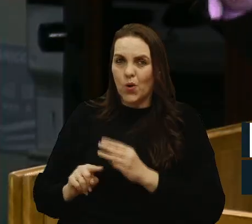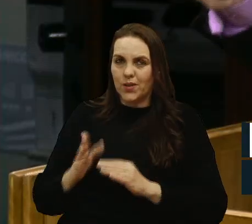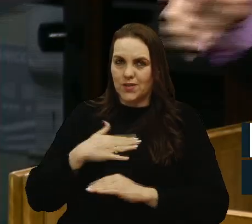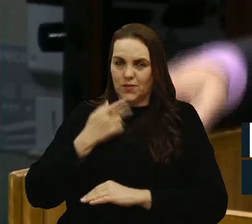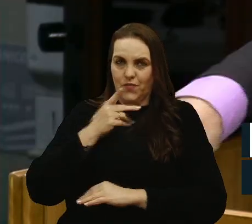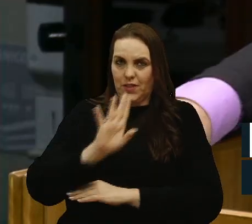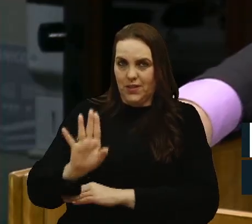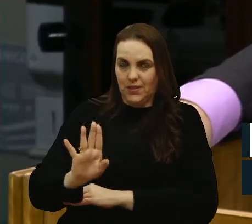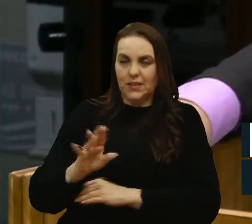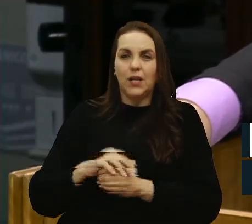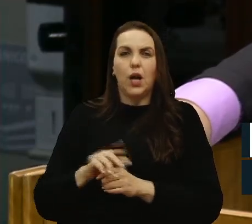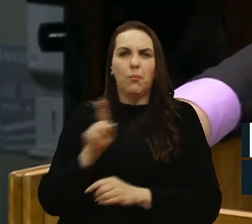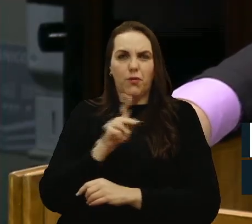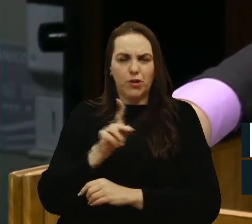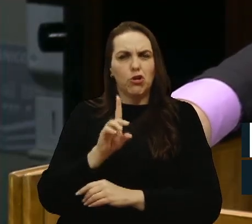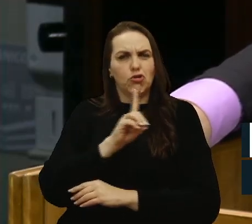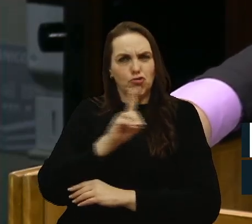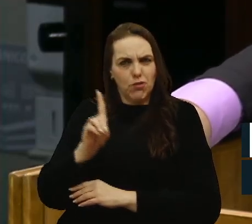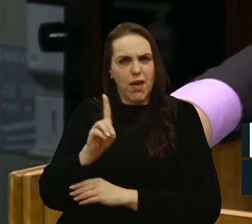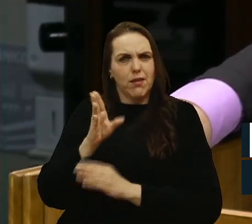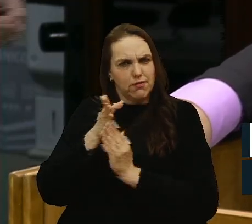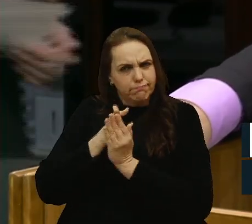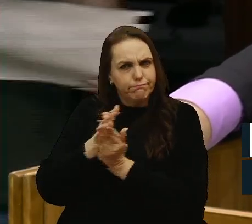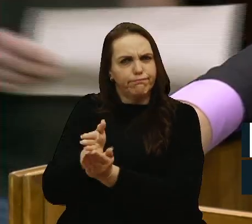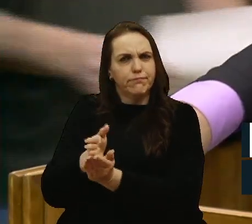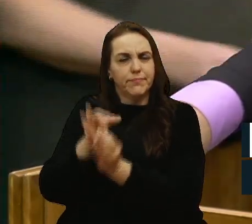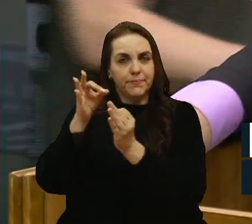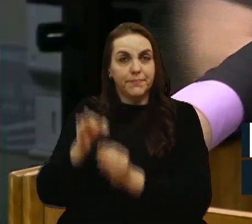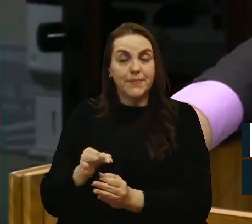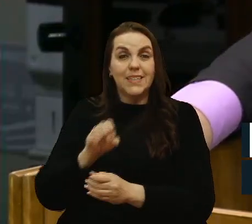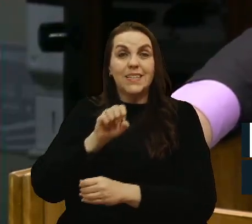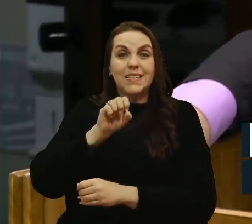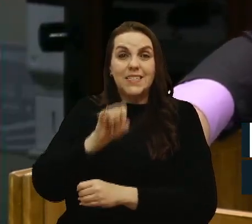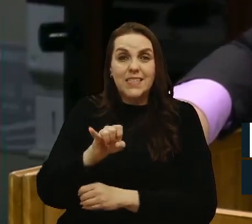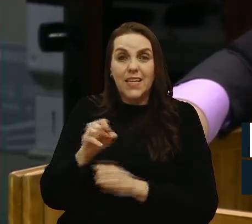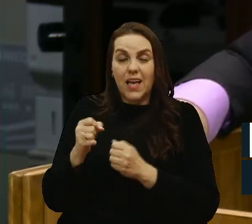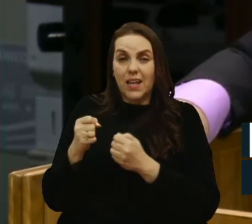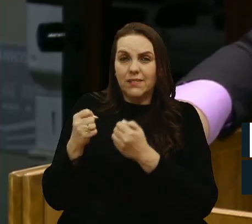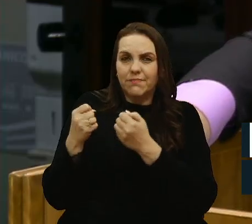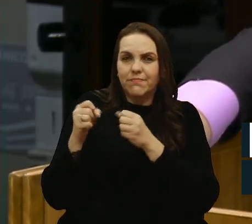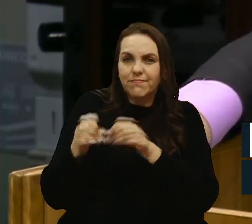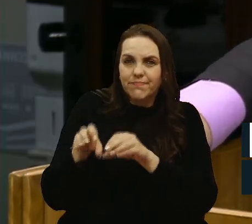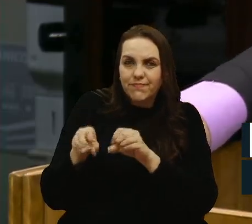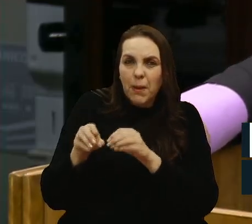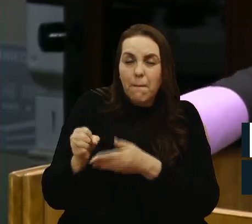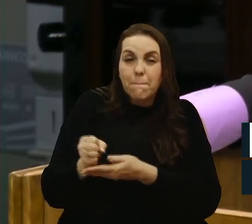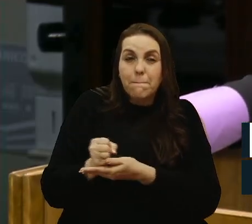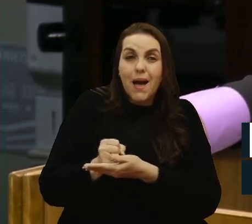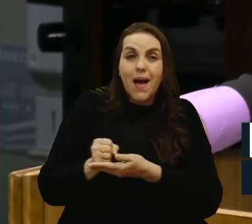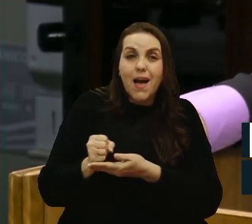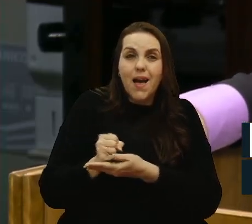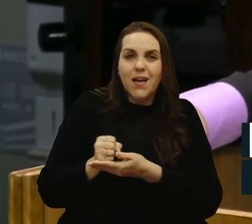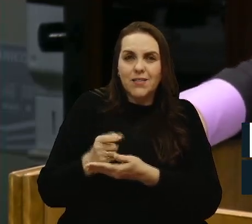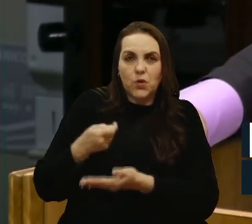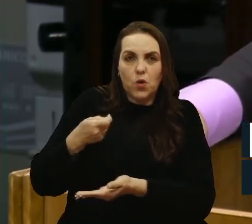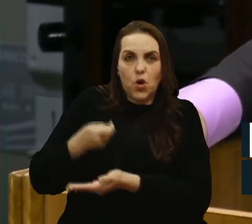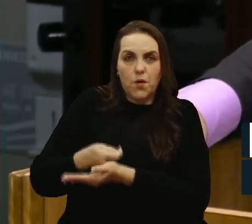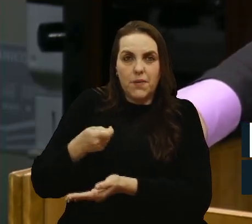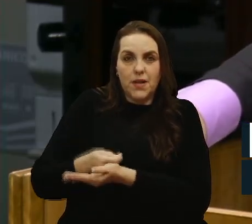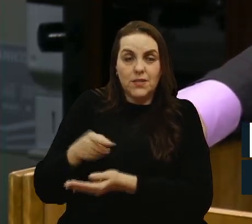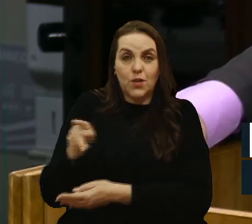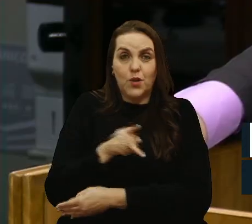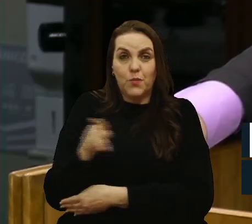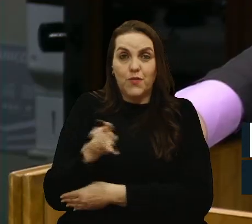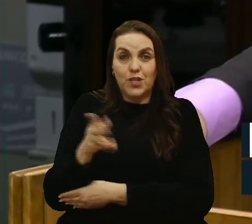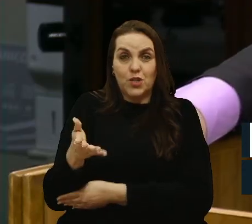muito ferrenha, se ela conseguir desempenhar o básico do que é a obrigação de uma professora, ela já